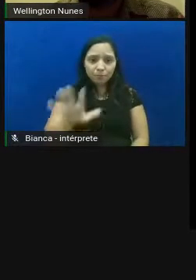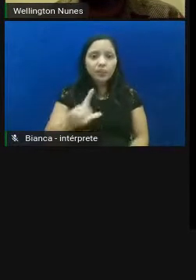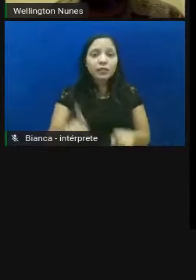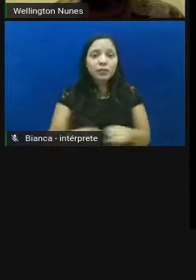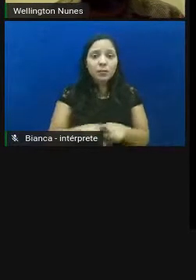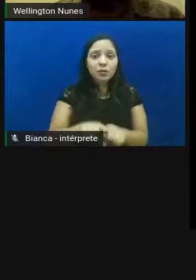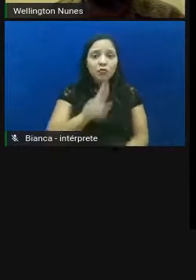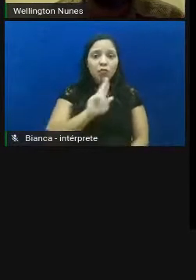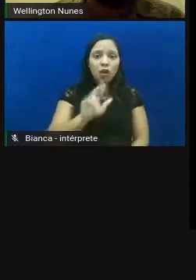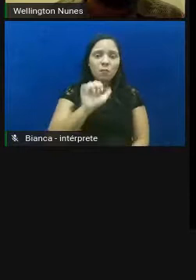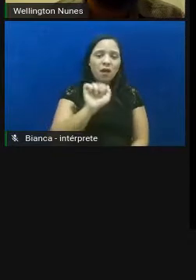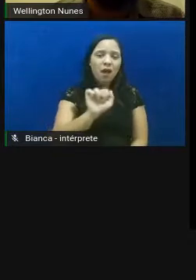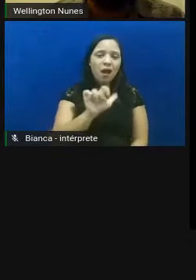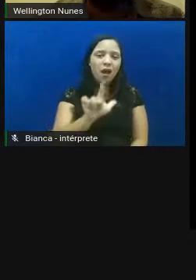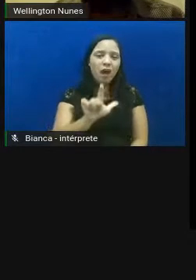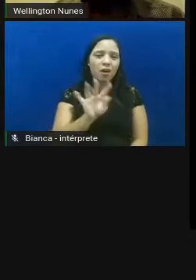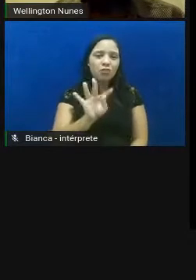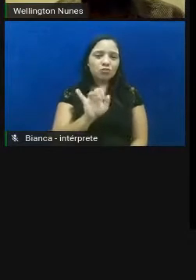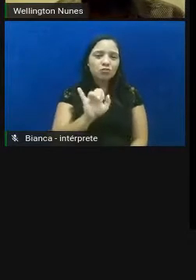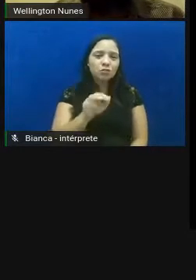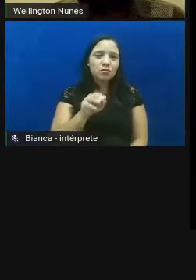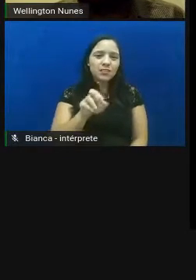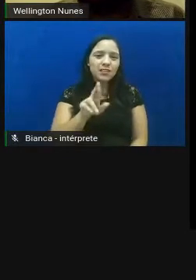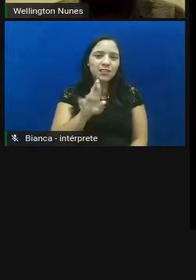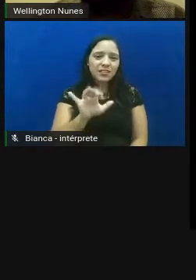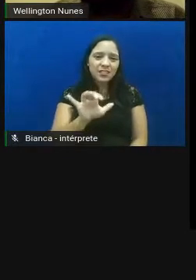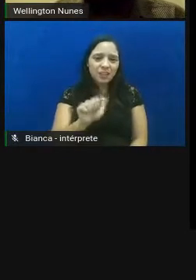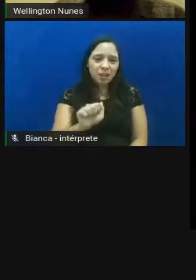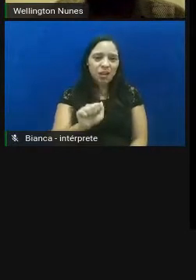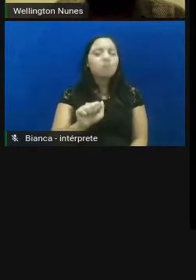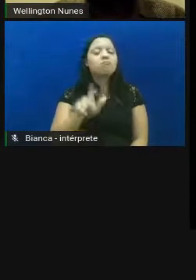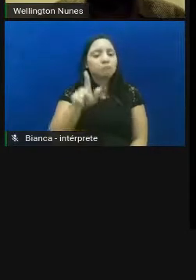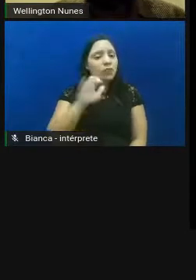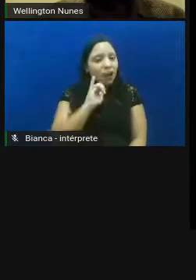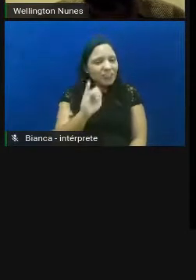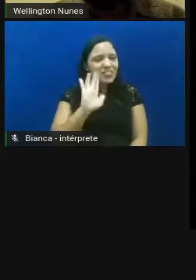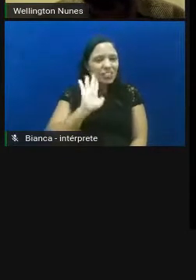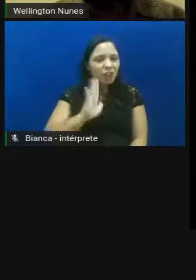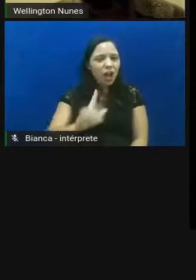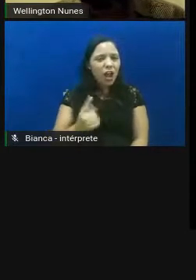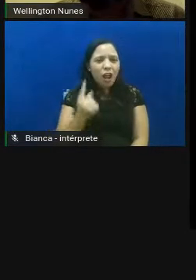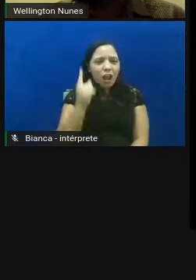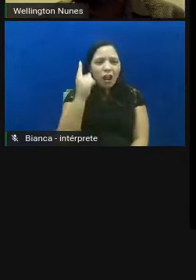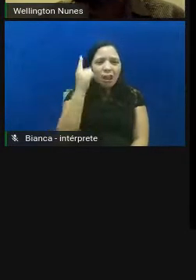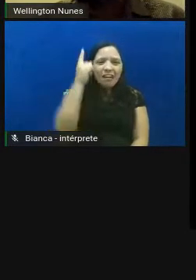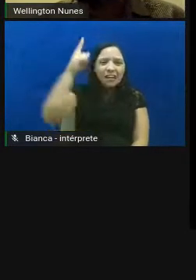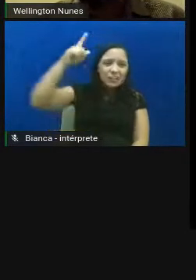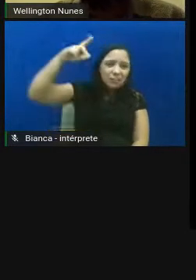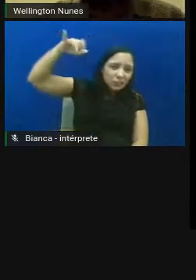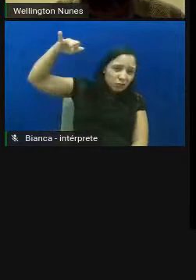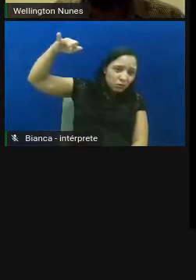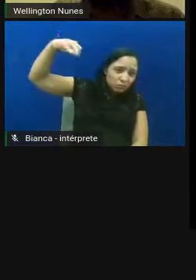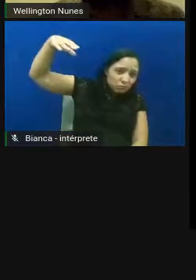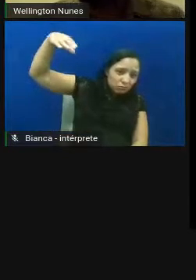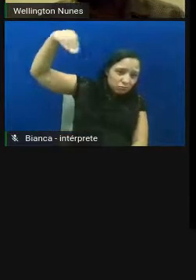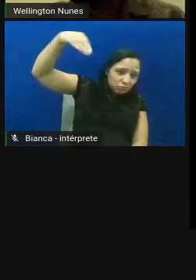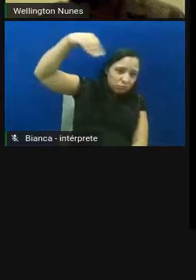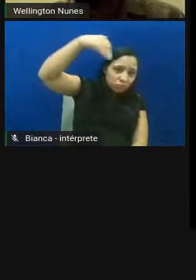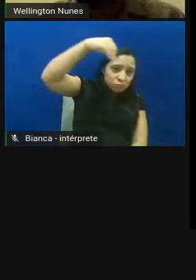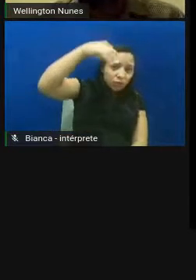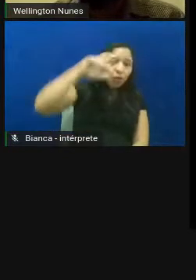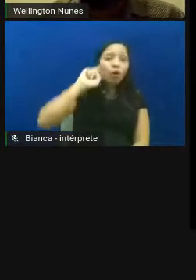altitude, né, altimetria, que são as curvas de nível, que eu já falei. E a junção das duas, que é plano altimétrico ou também